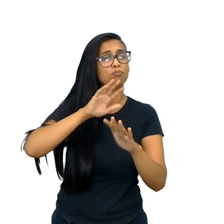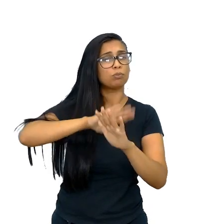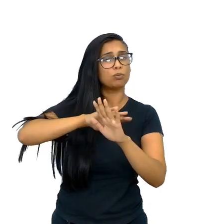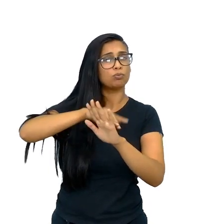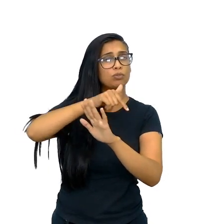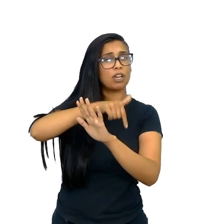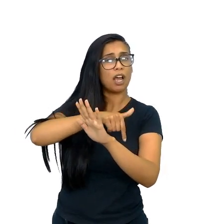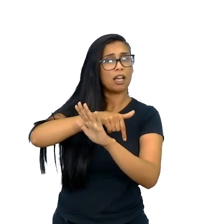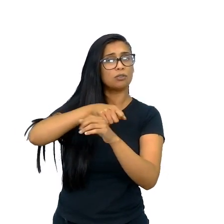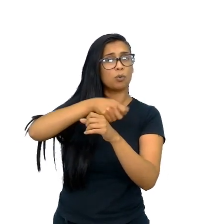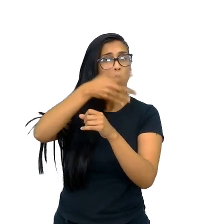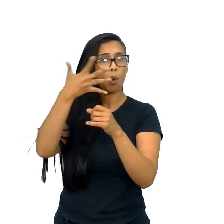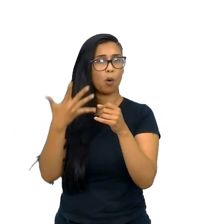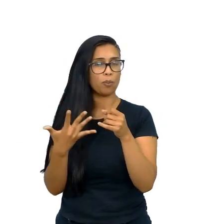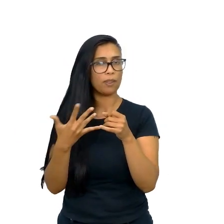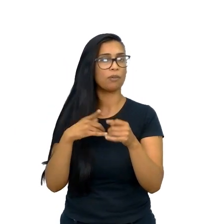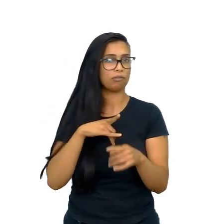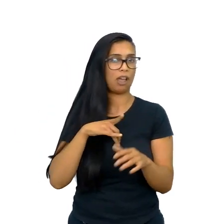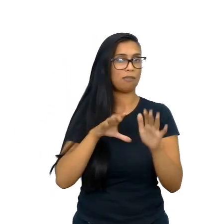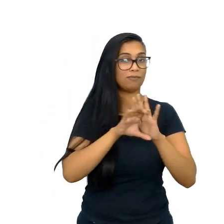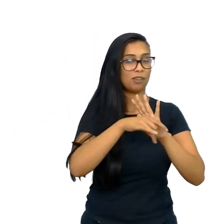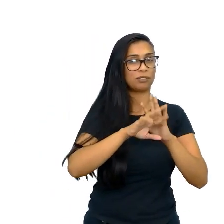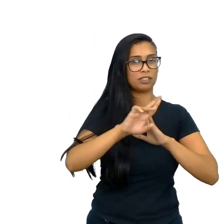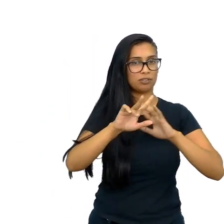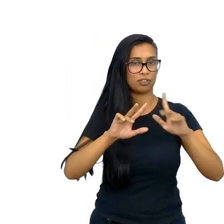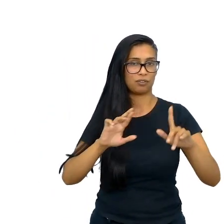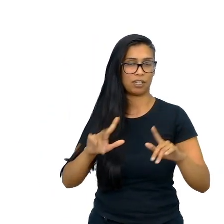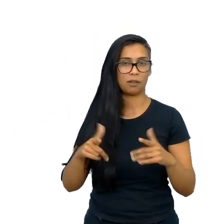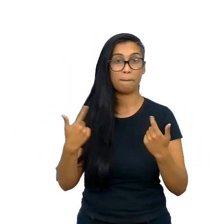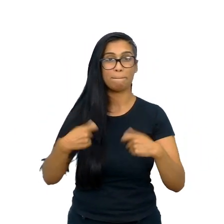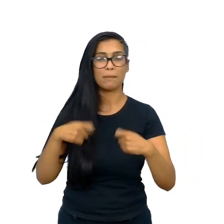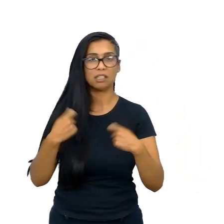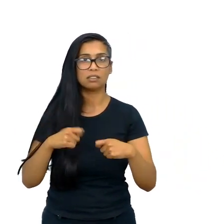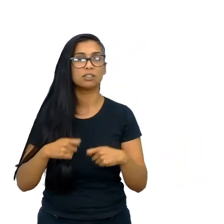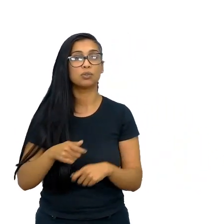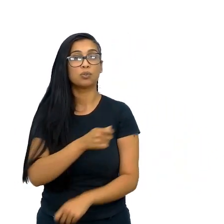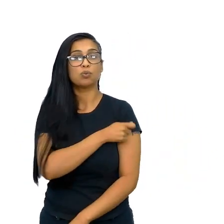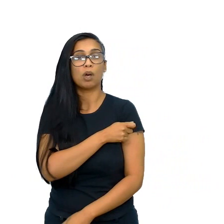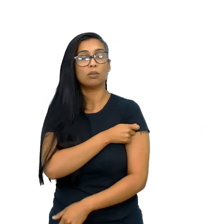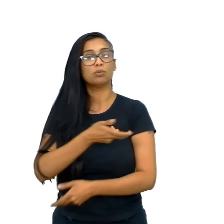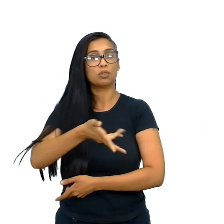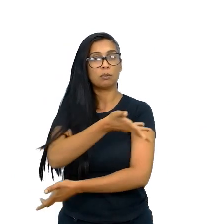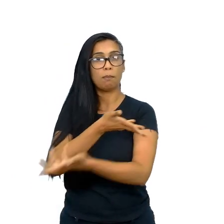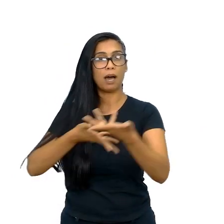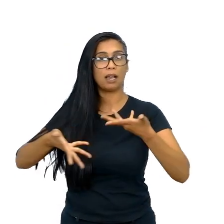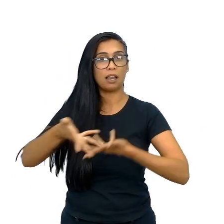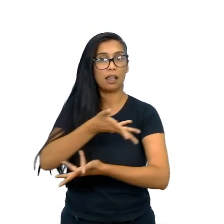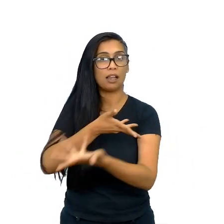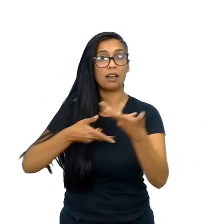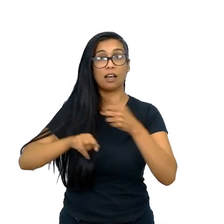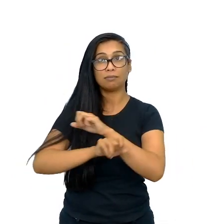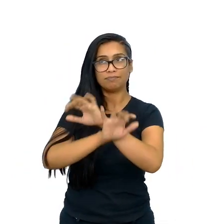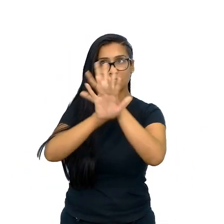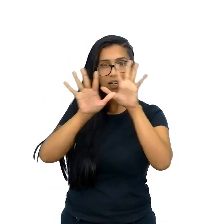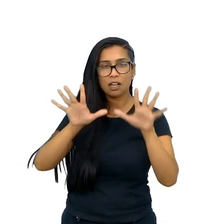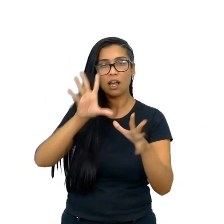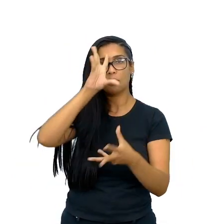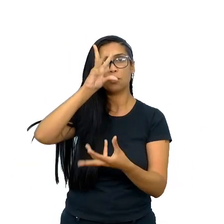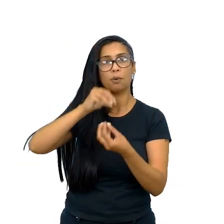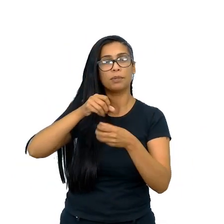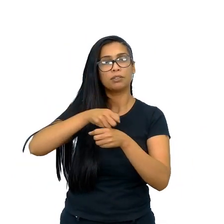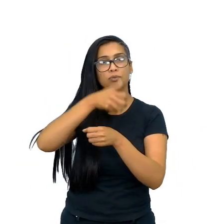circulam socialmente e tem por função permitir que os estudantes se comuniquem efetivamente com clareza e consciência